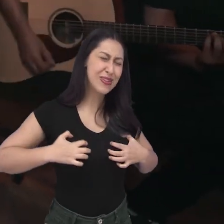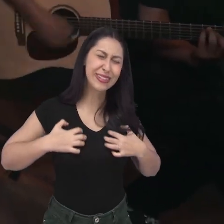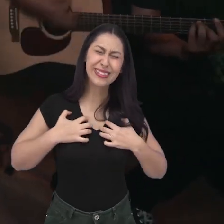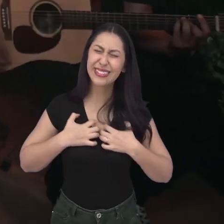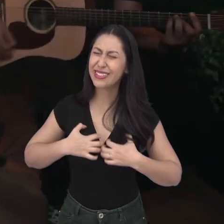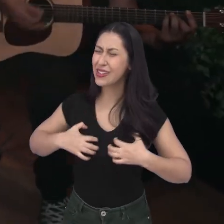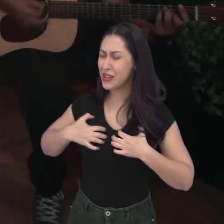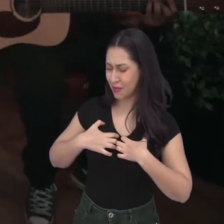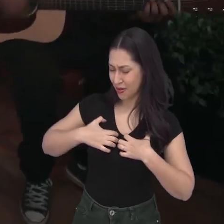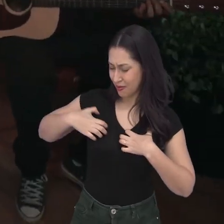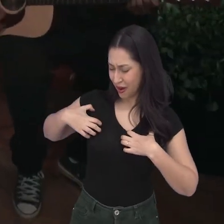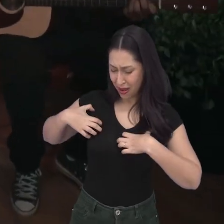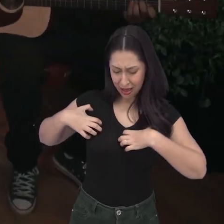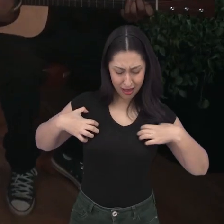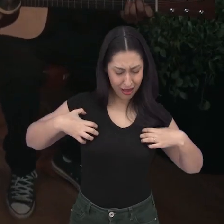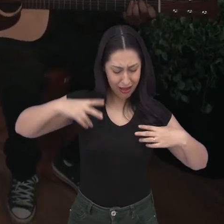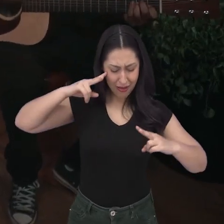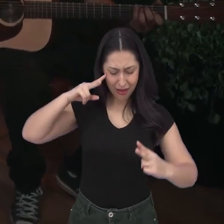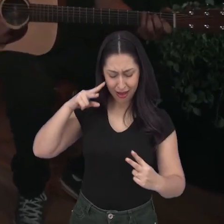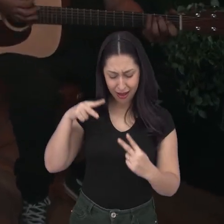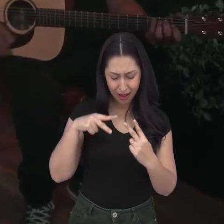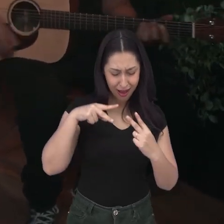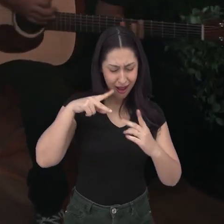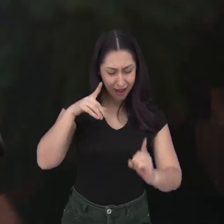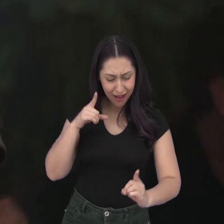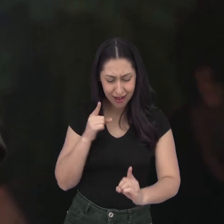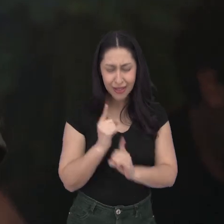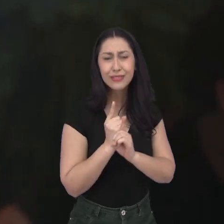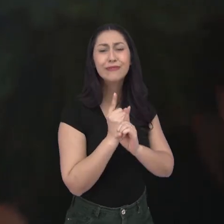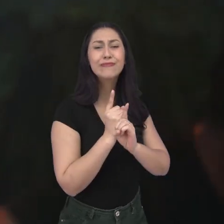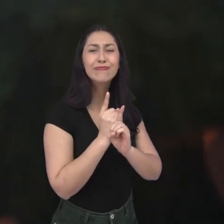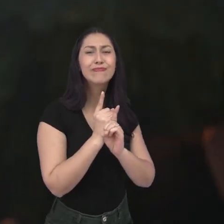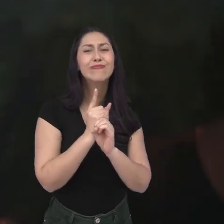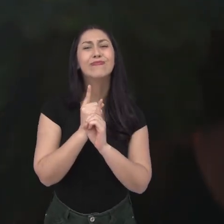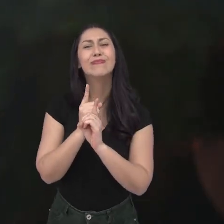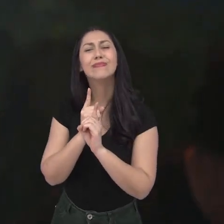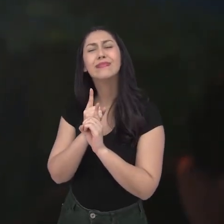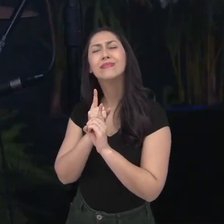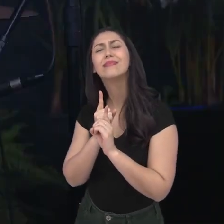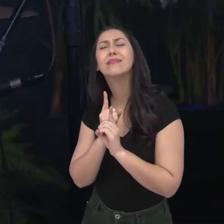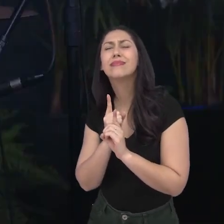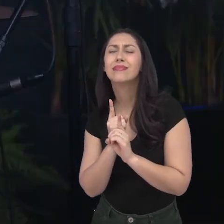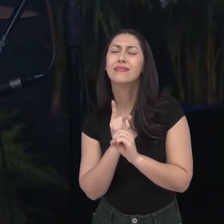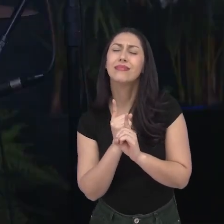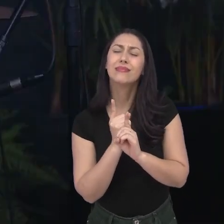Tô procurando alguma forma de me encontrar.